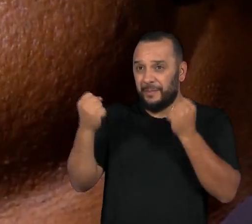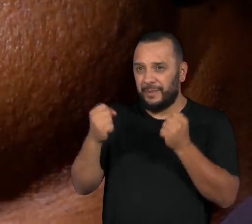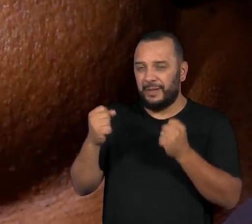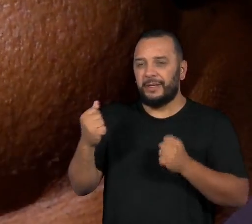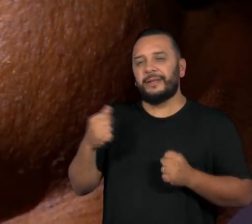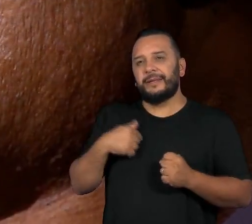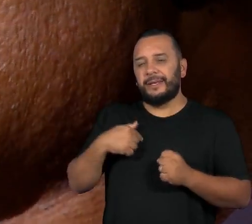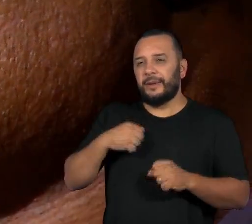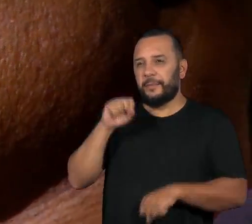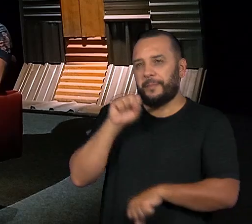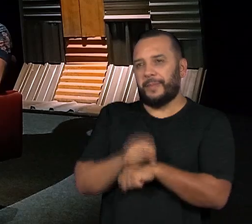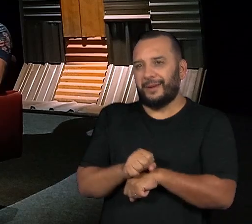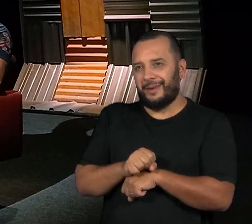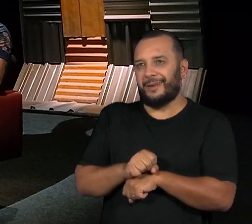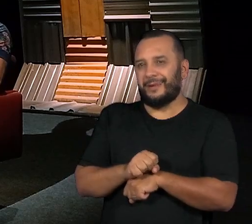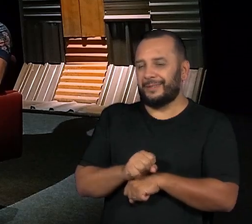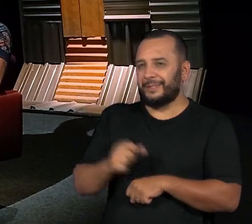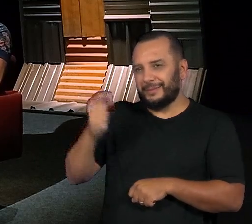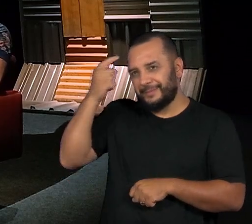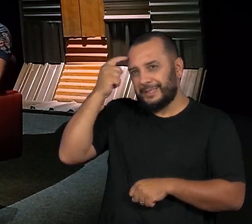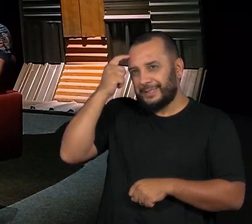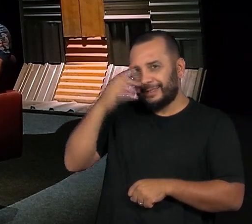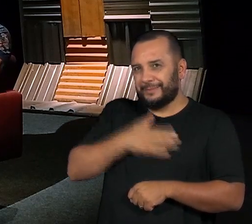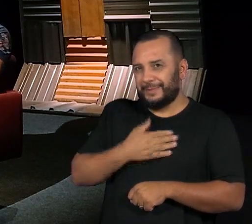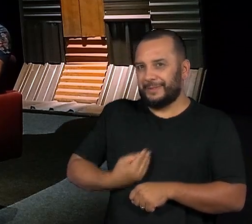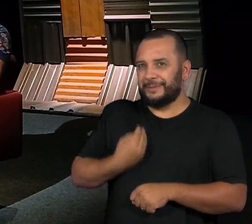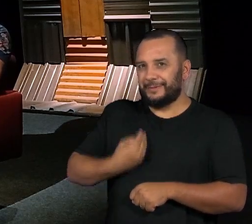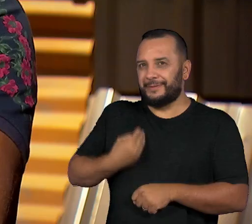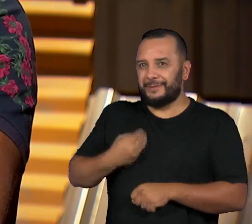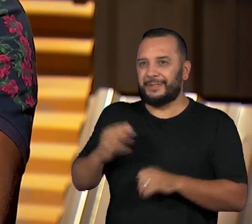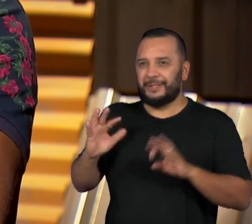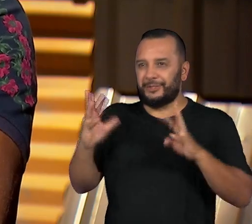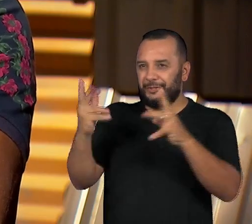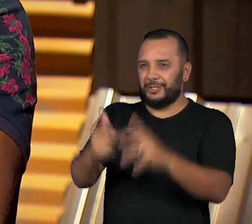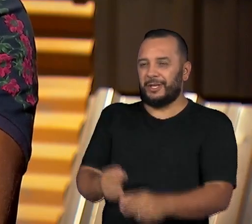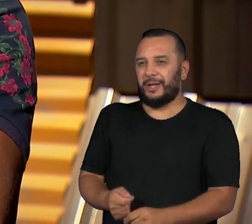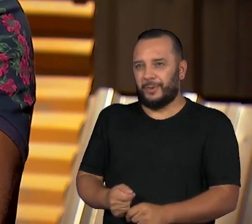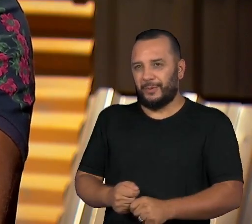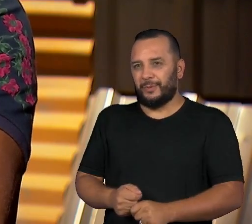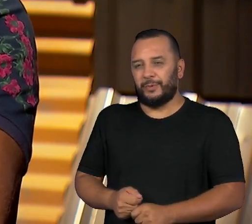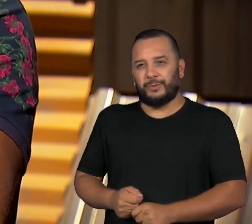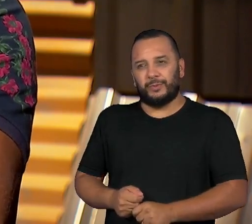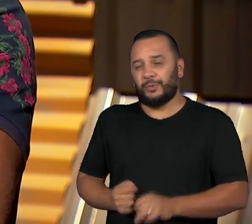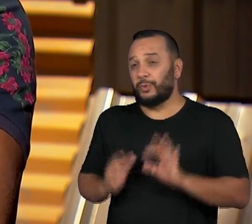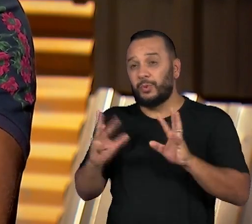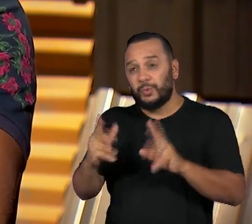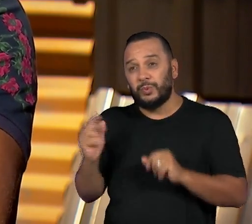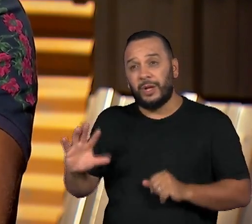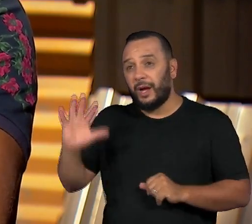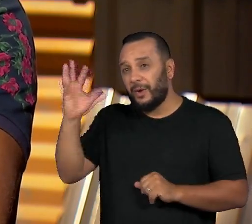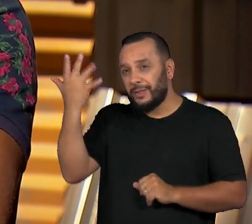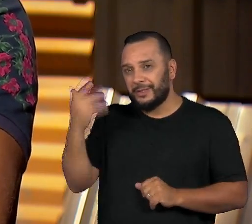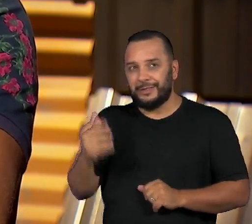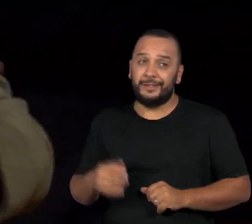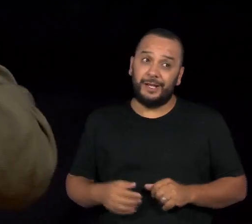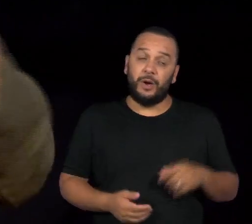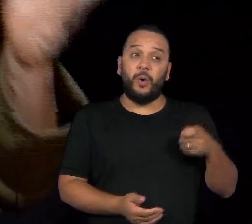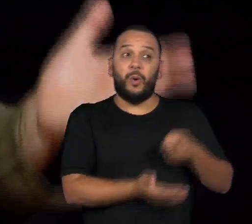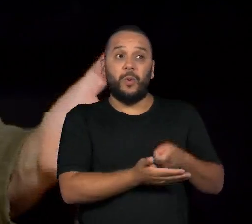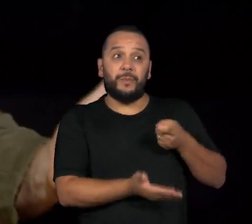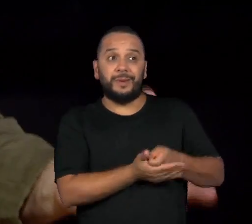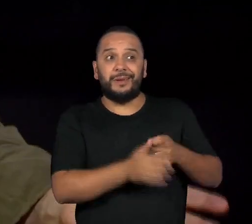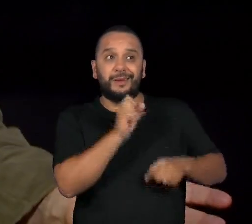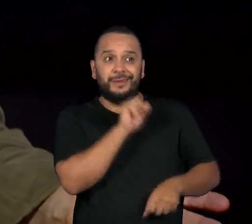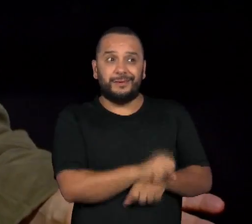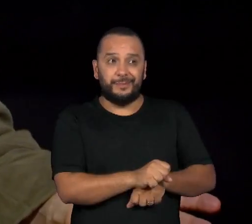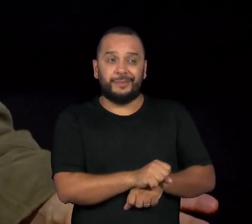eu precisava parar e pensar na minha vida num todo, né? Em tudo que estava acontecendo. Você foi obrigado a parar, né? Fui Aí você é